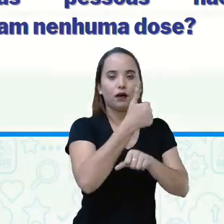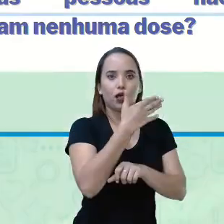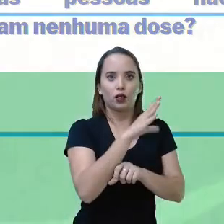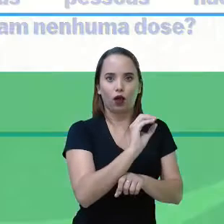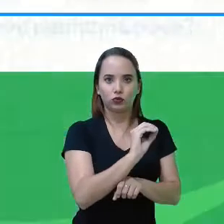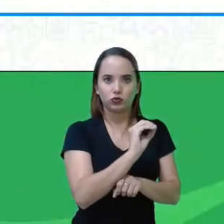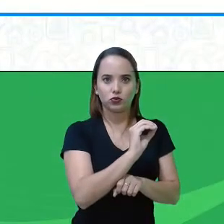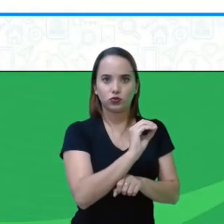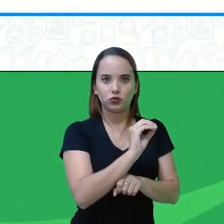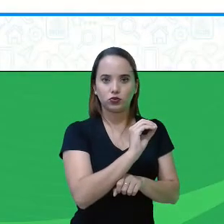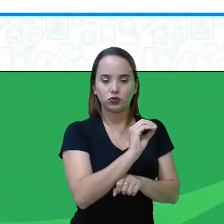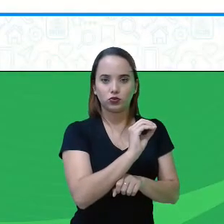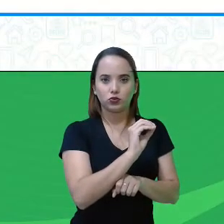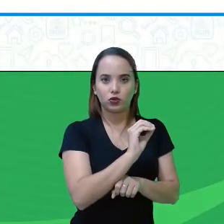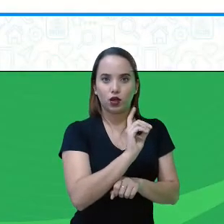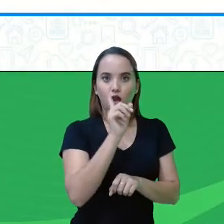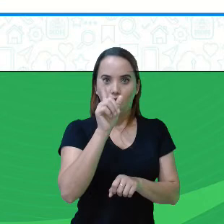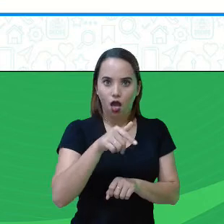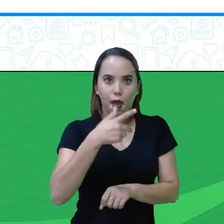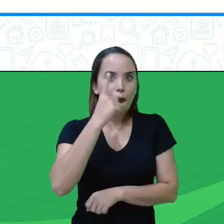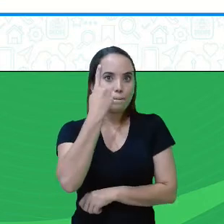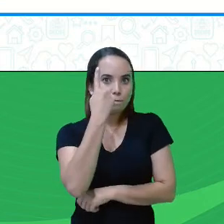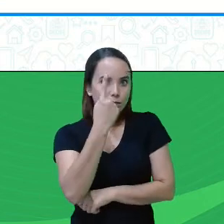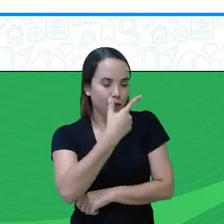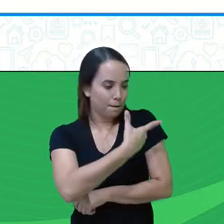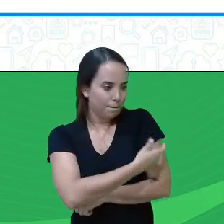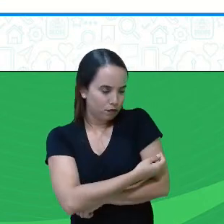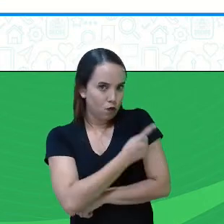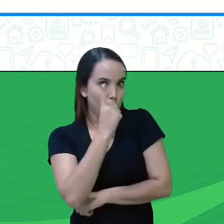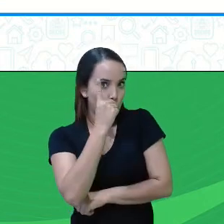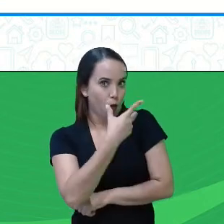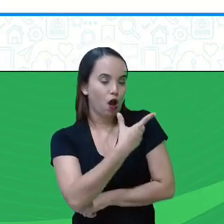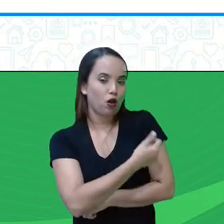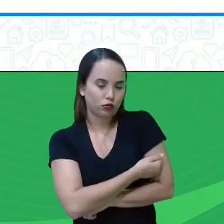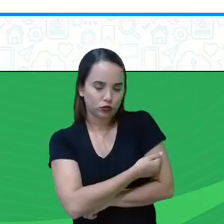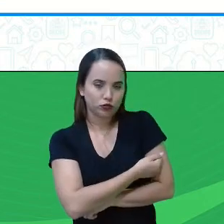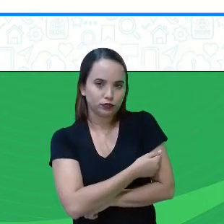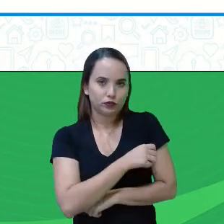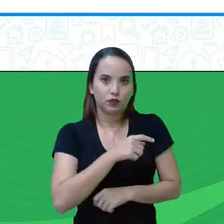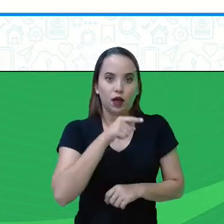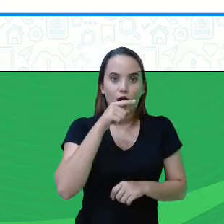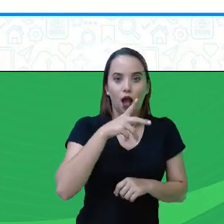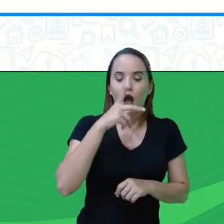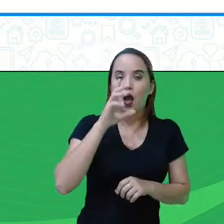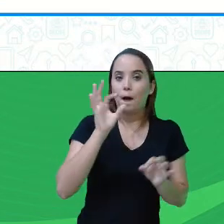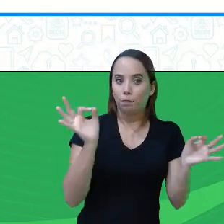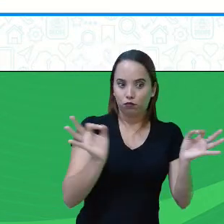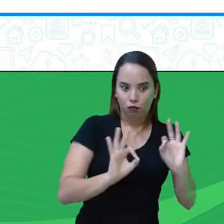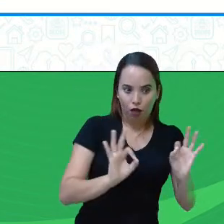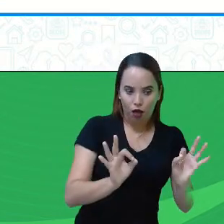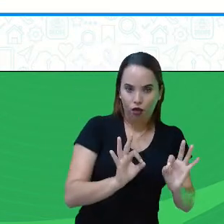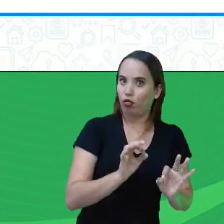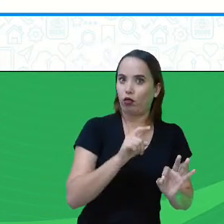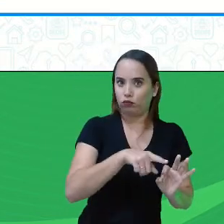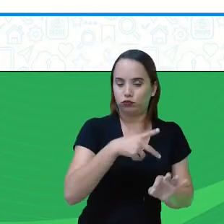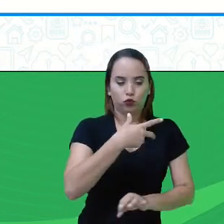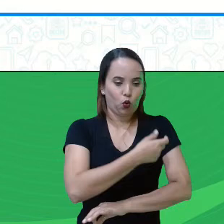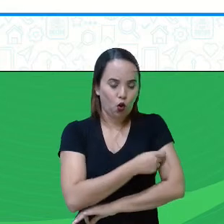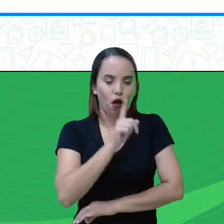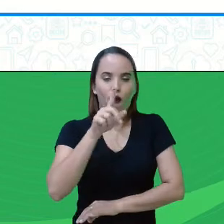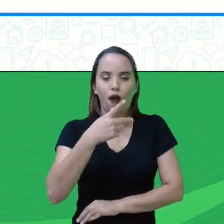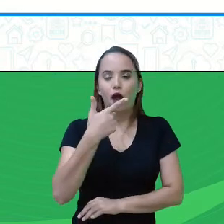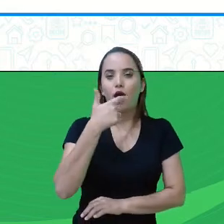Primeira, no caso, primeira dose, né? A gente está vendo aí, primeira dose, ela para no 20, nenhuma dose, 10. Ou seja, eu já começo a entender que